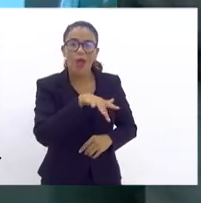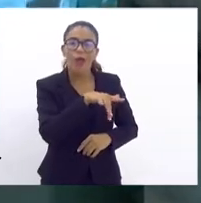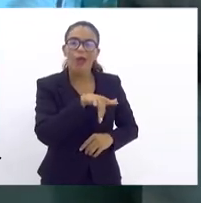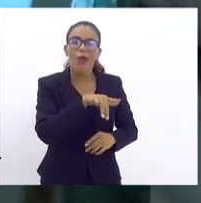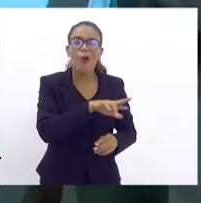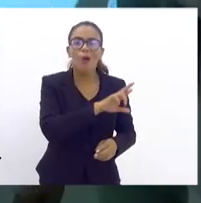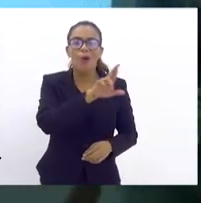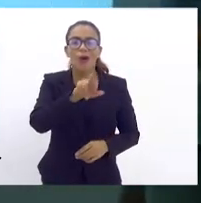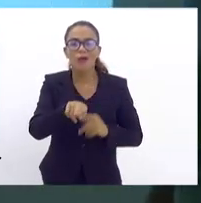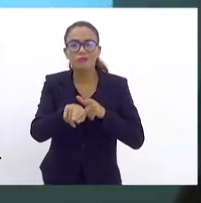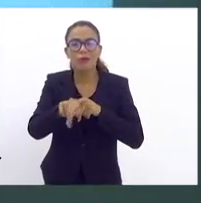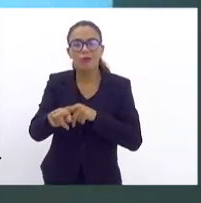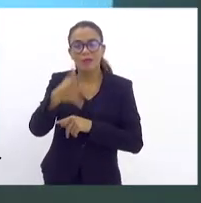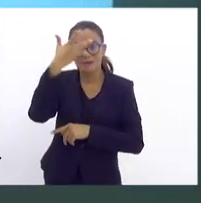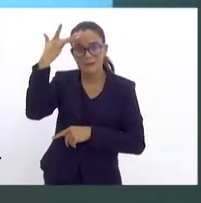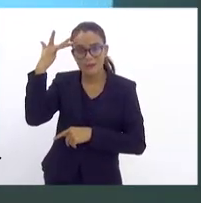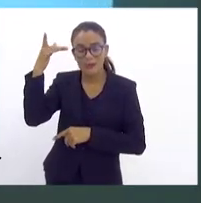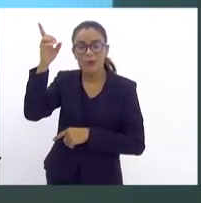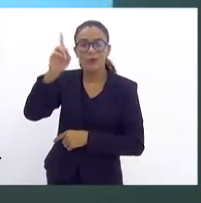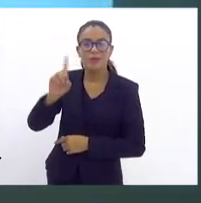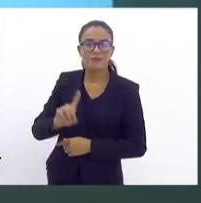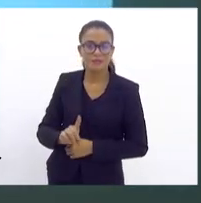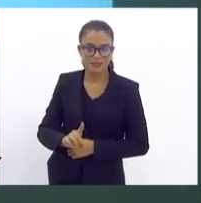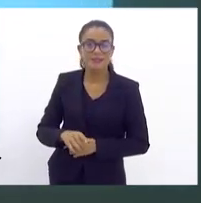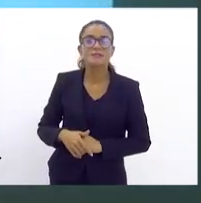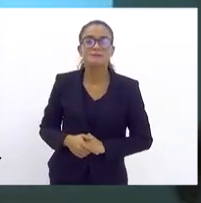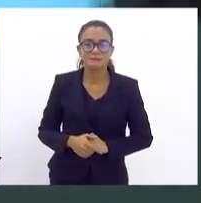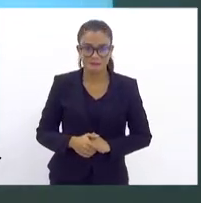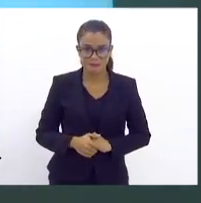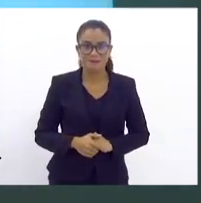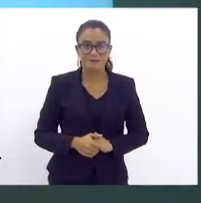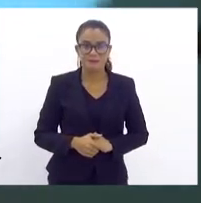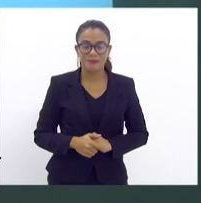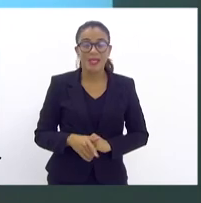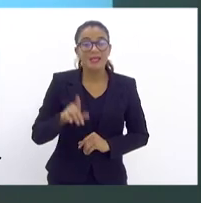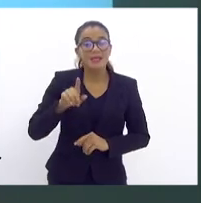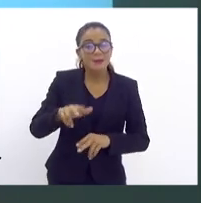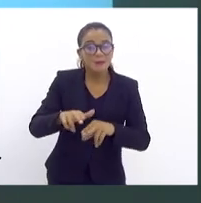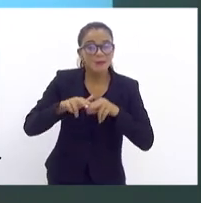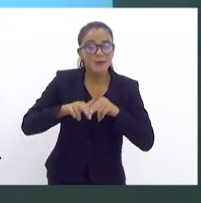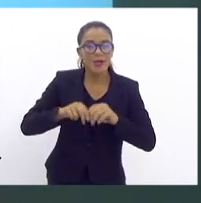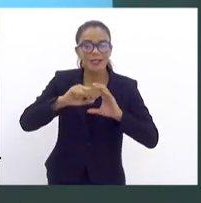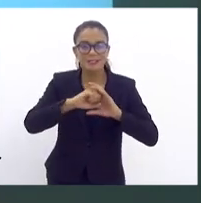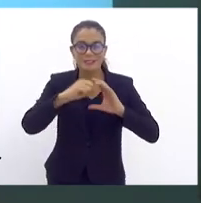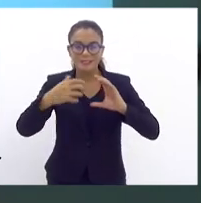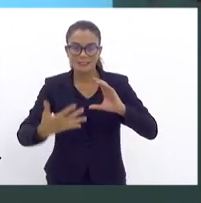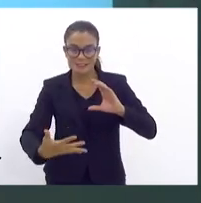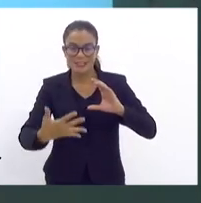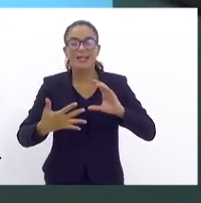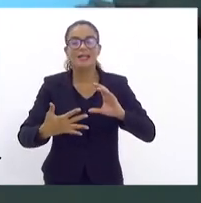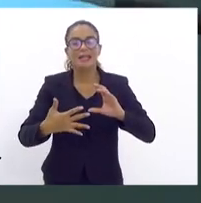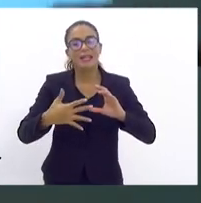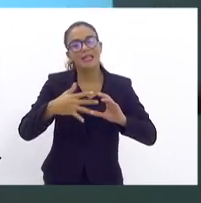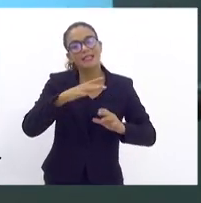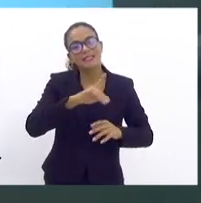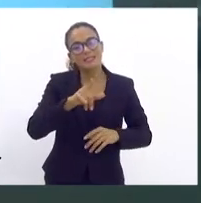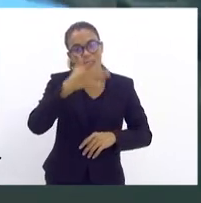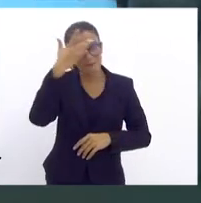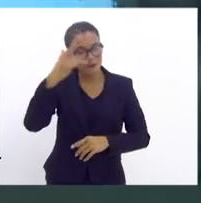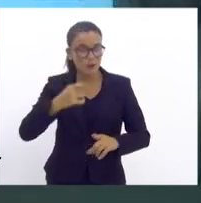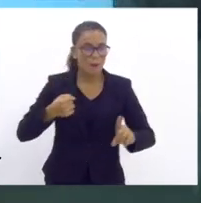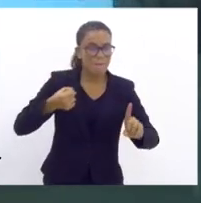determina a existência de uma deficiência isso Devido as características que determinadas pelas pessoas